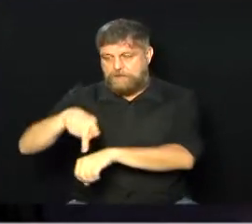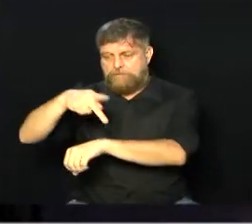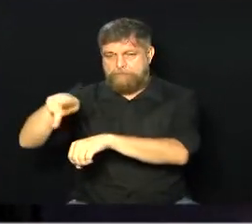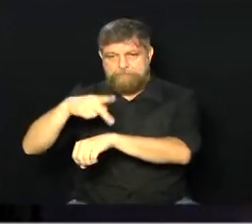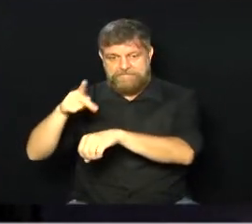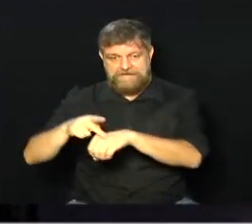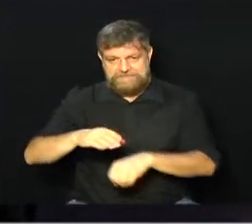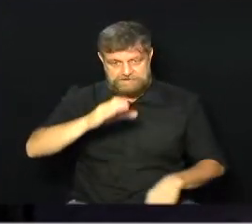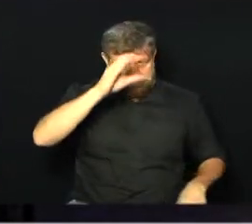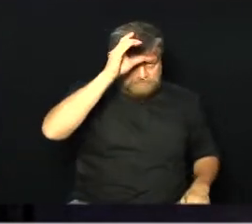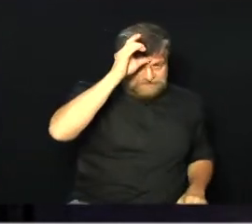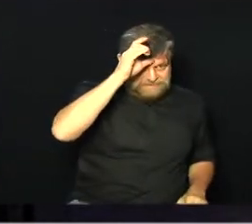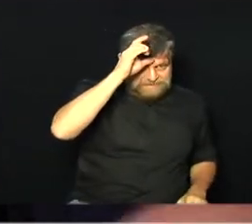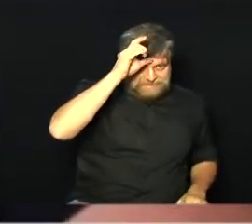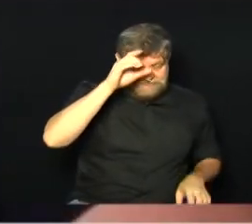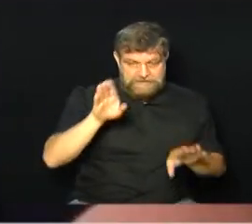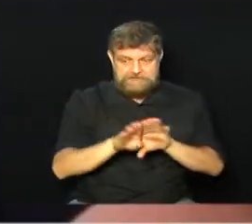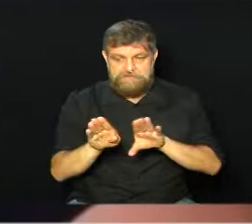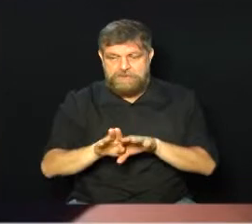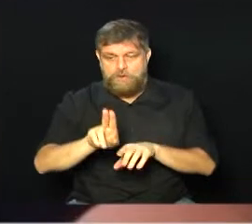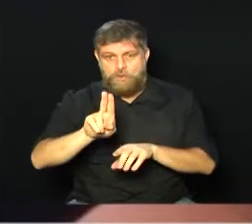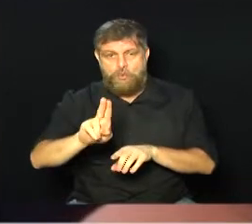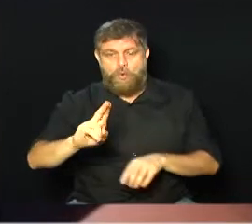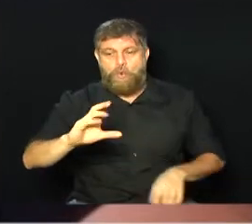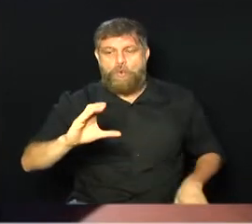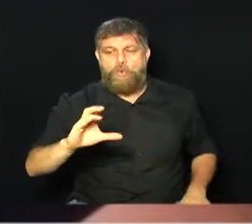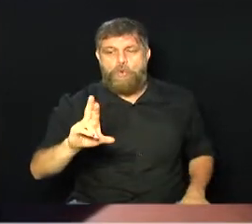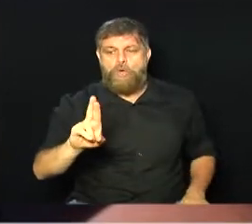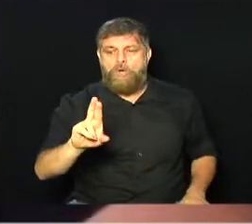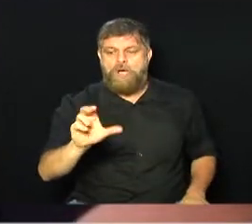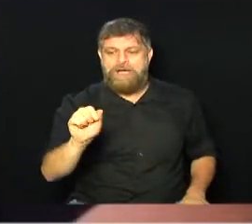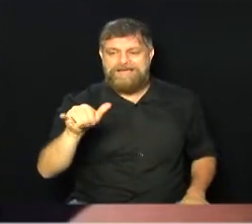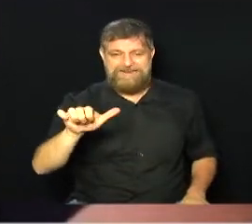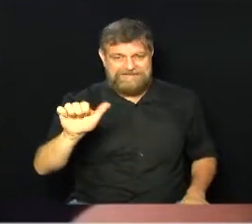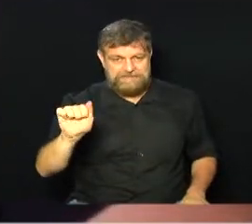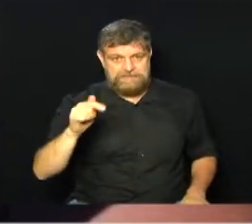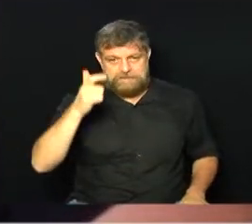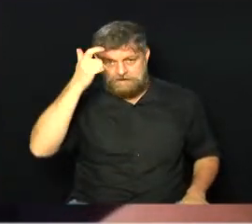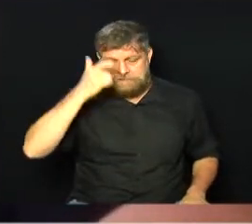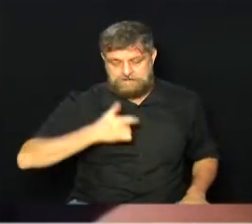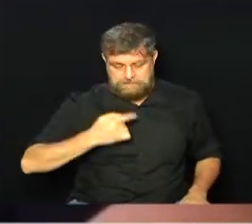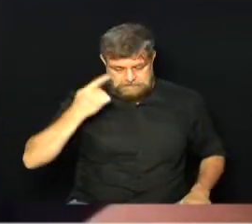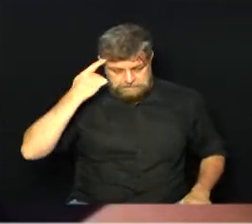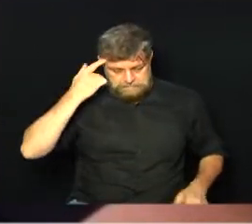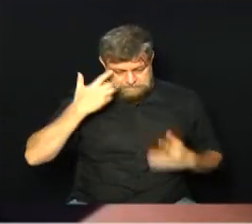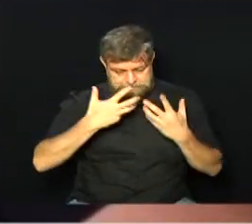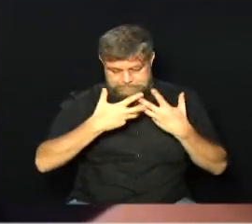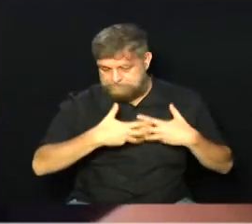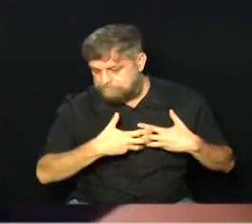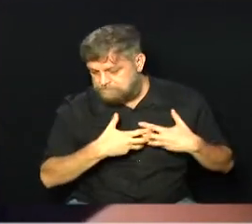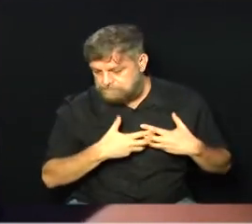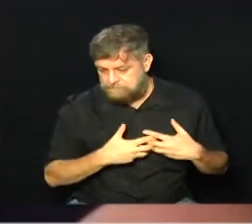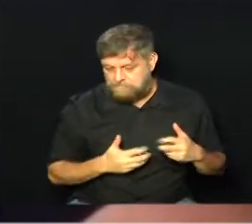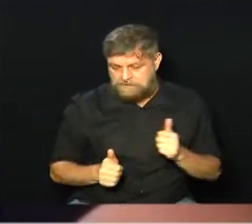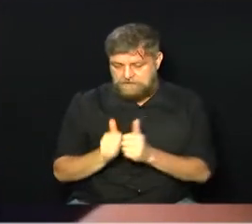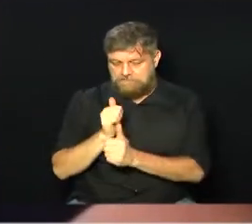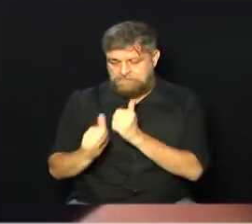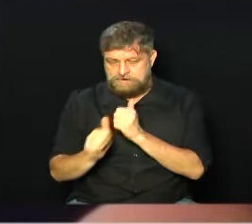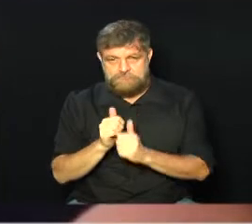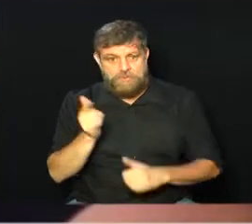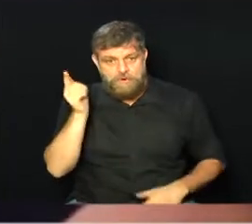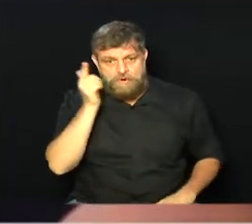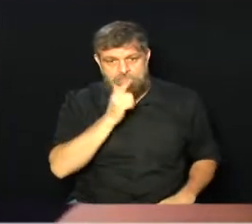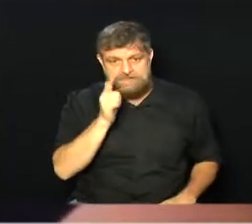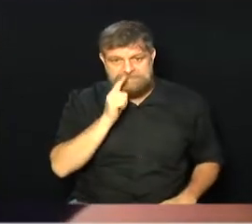Turquia. E eu acho que o futebol é mais você conseguir fazer seu dinheiro pós